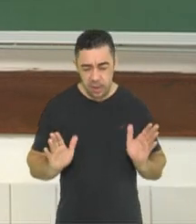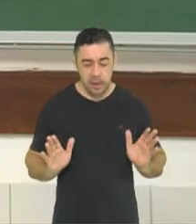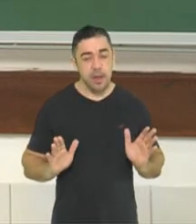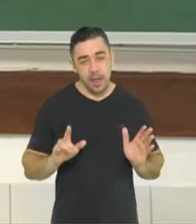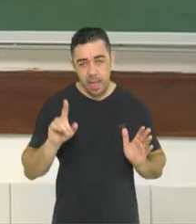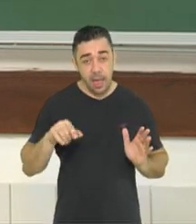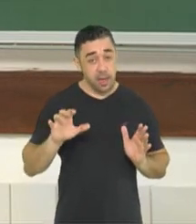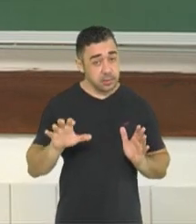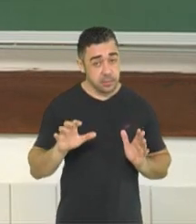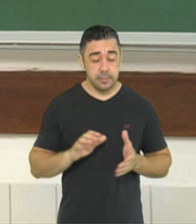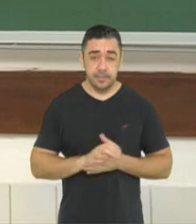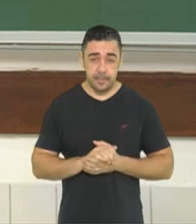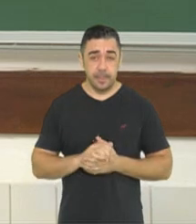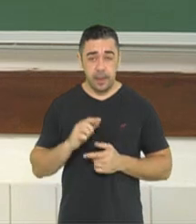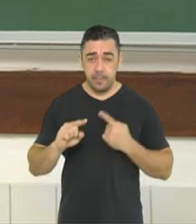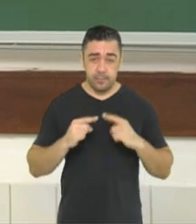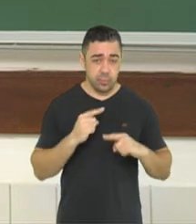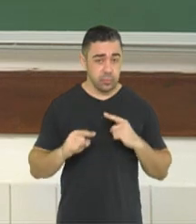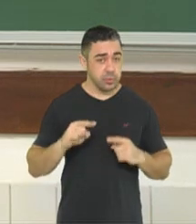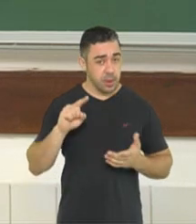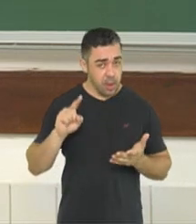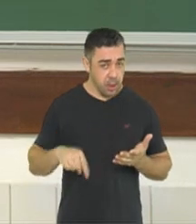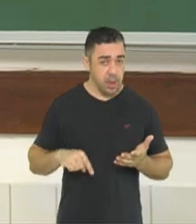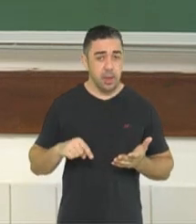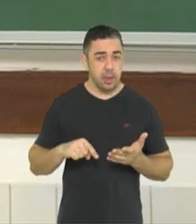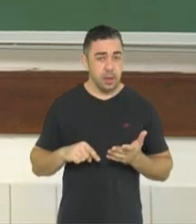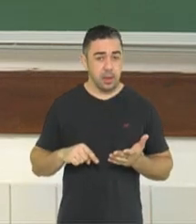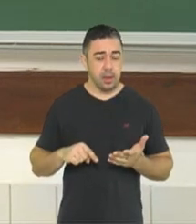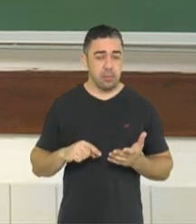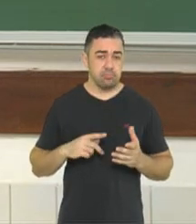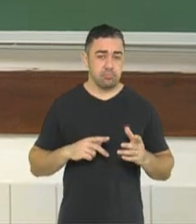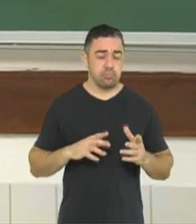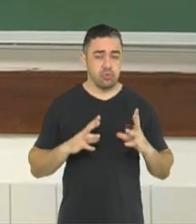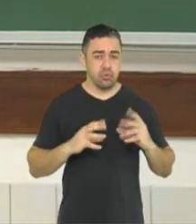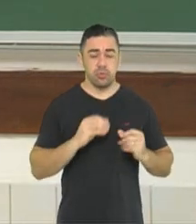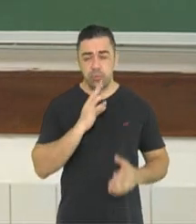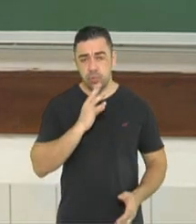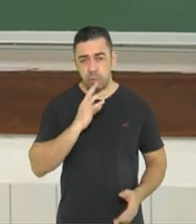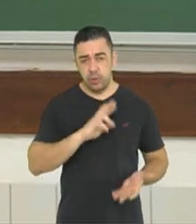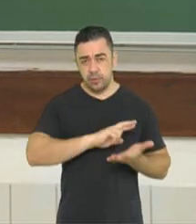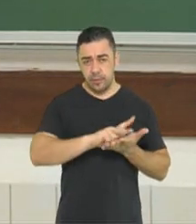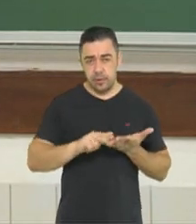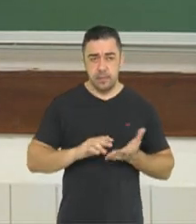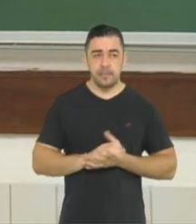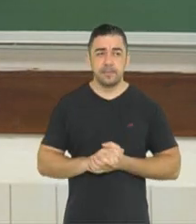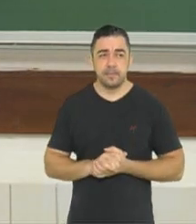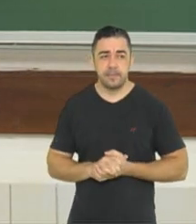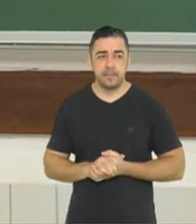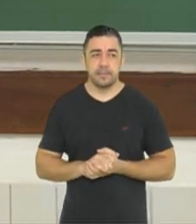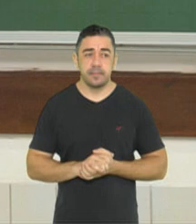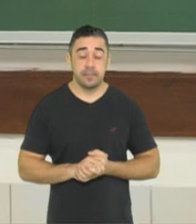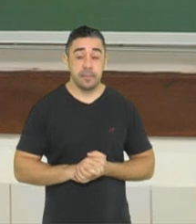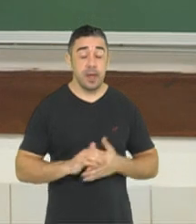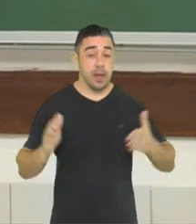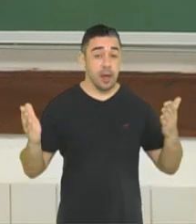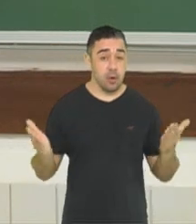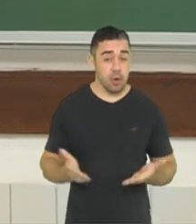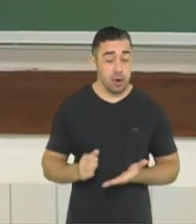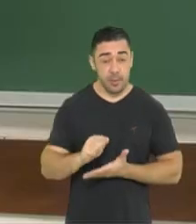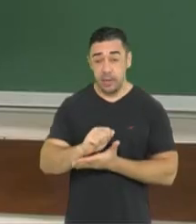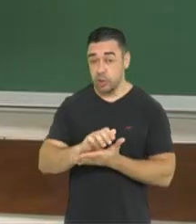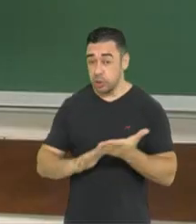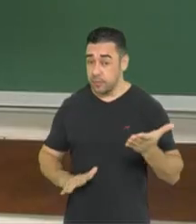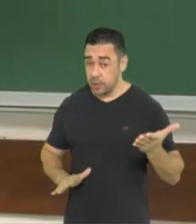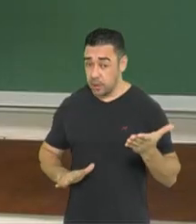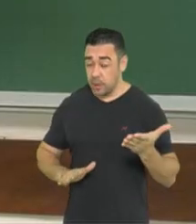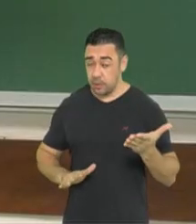E assim vamos. A música é algo realmente muito popular e muito diversificado. Nós temos